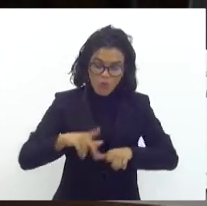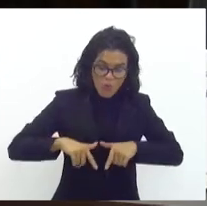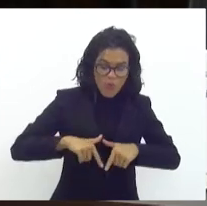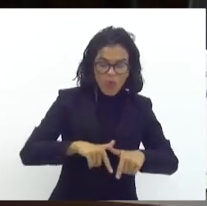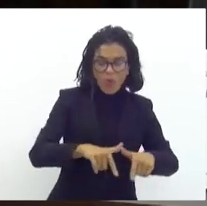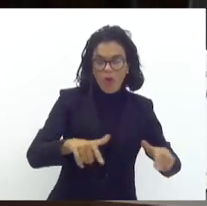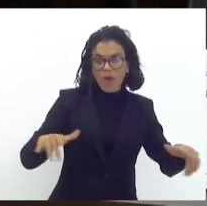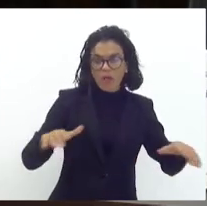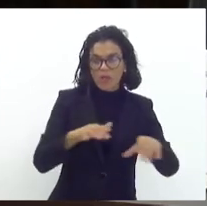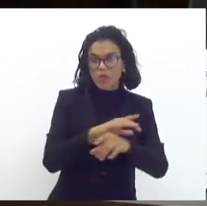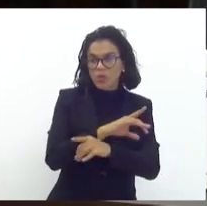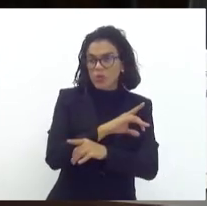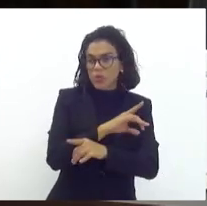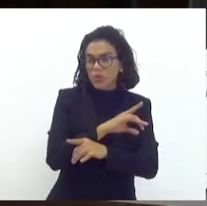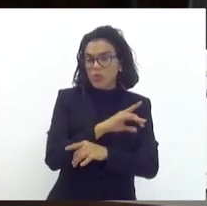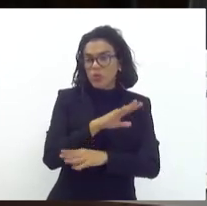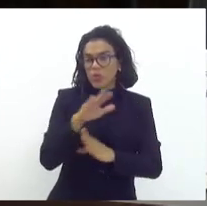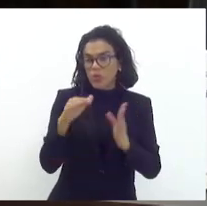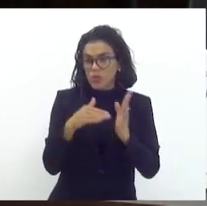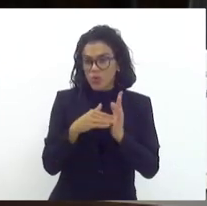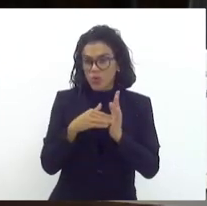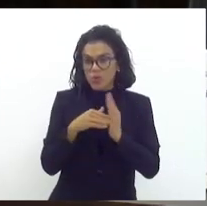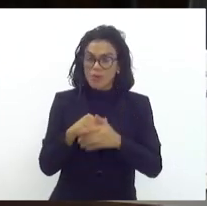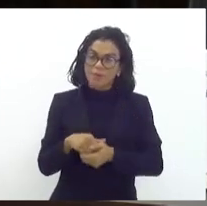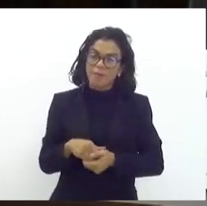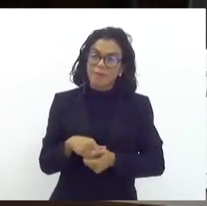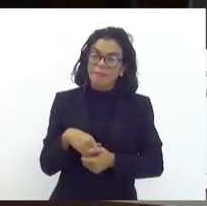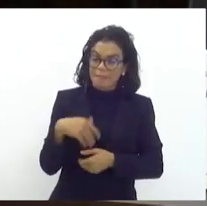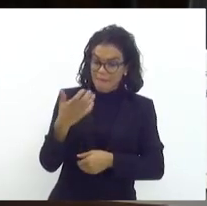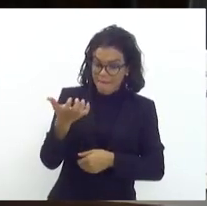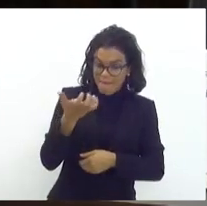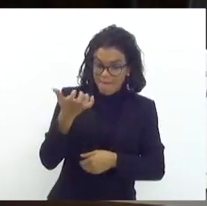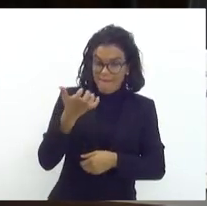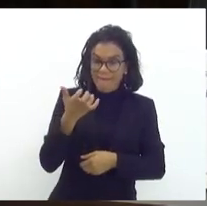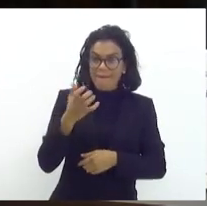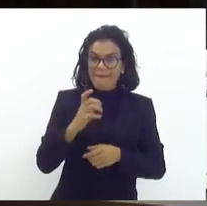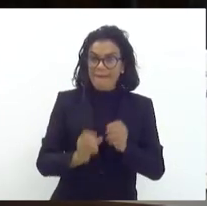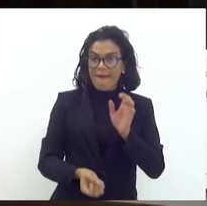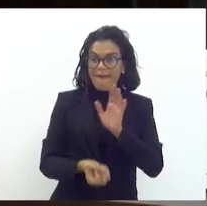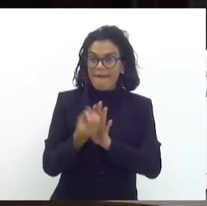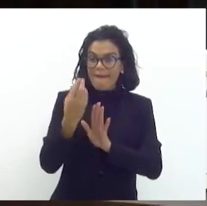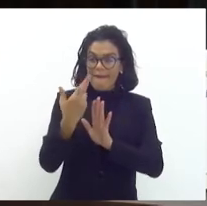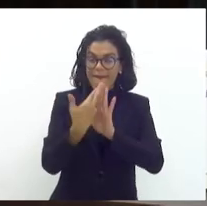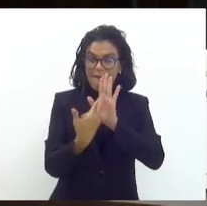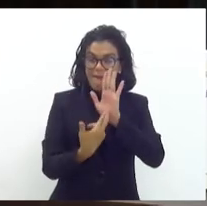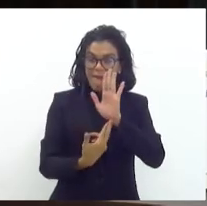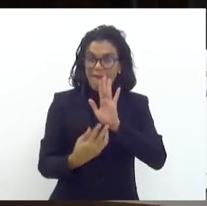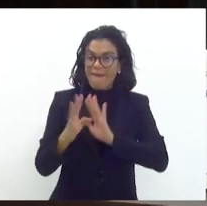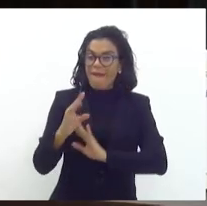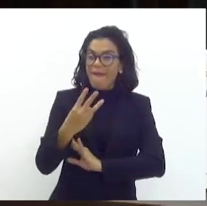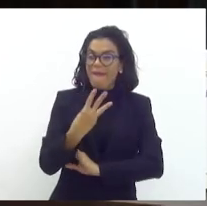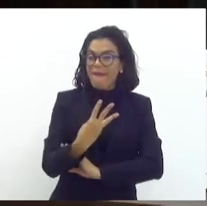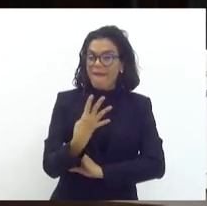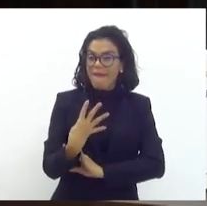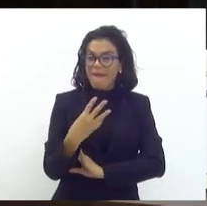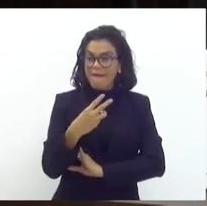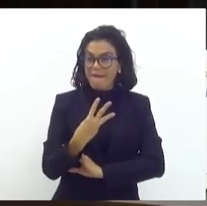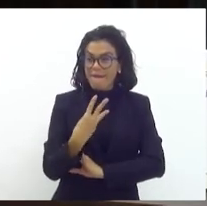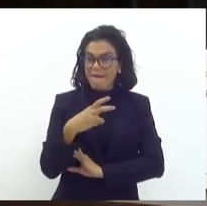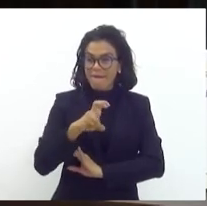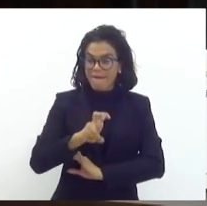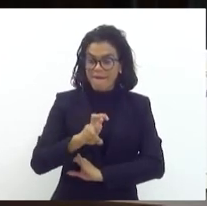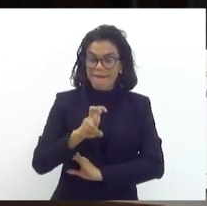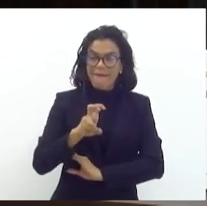vez por isso ele não acredito quando se quiser regulamentar que já estamos há 34 35 anos